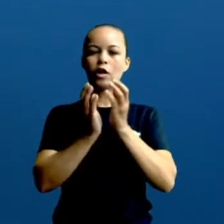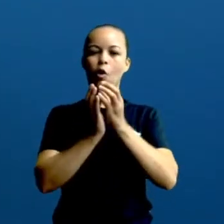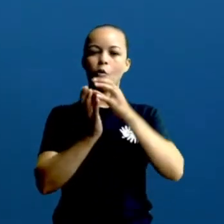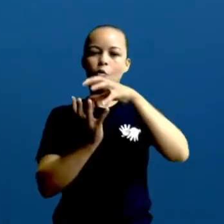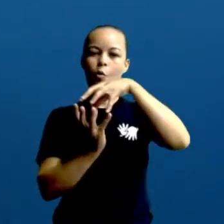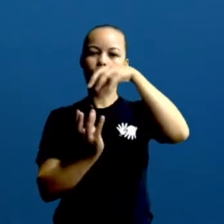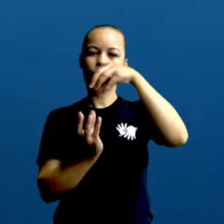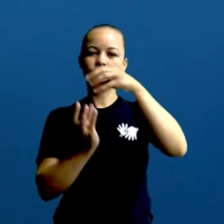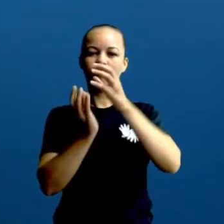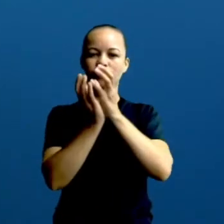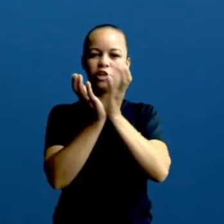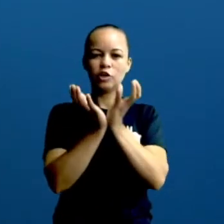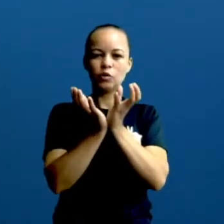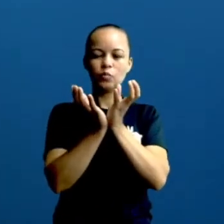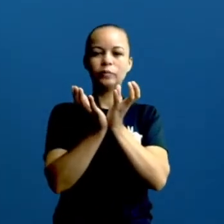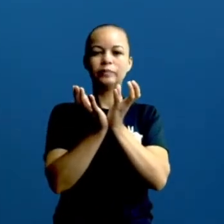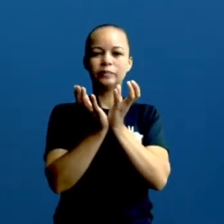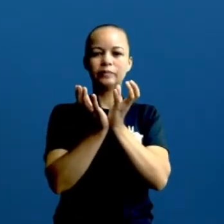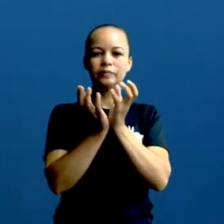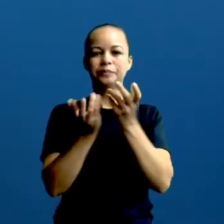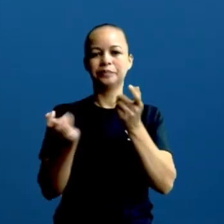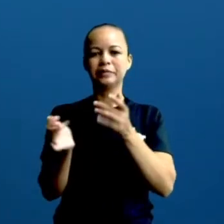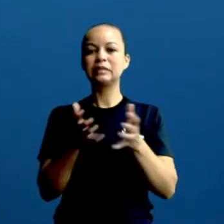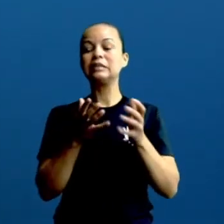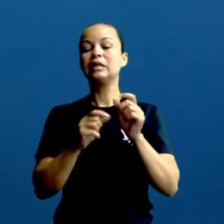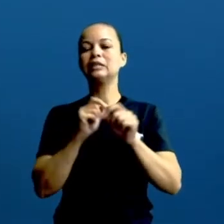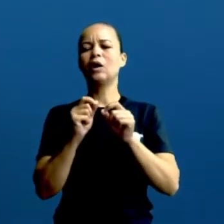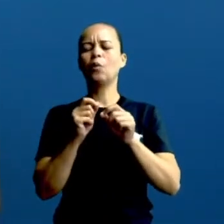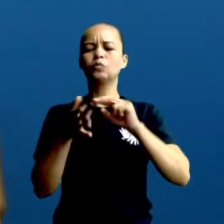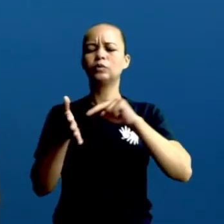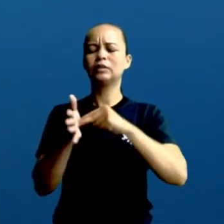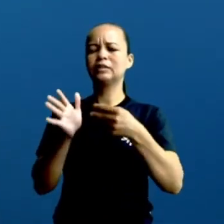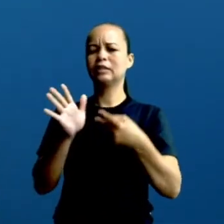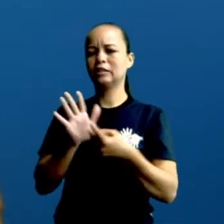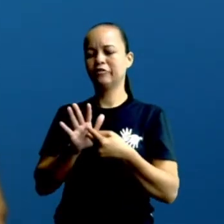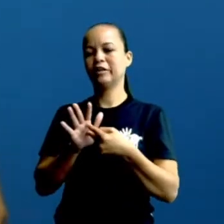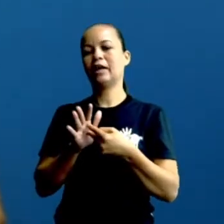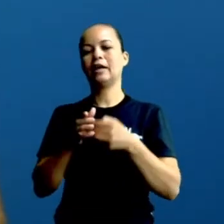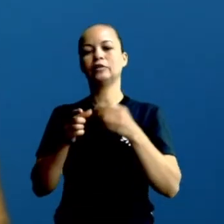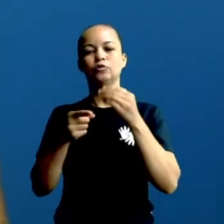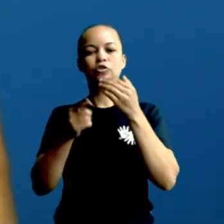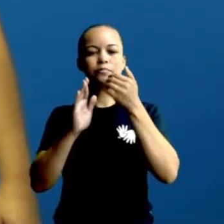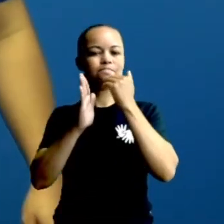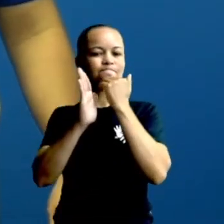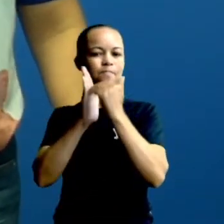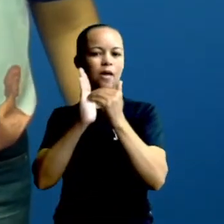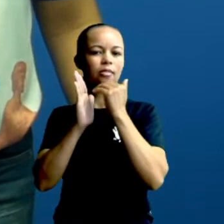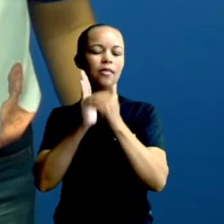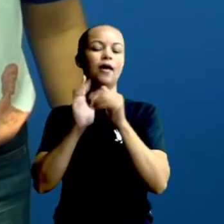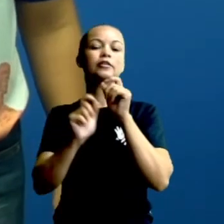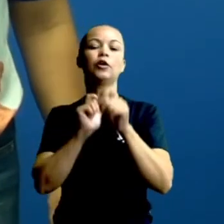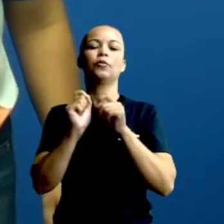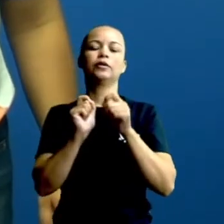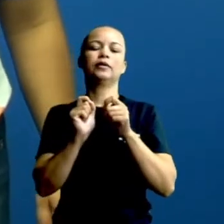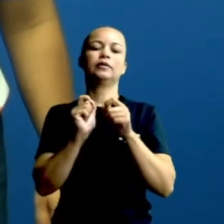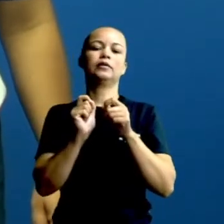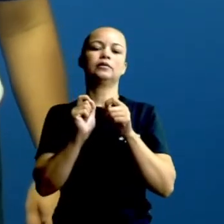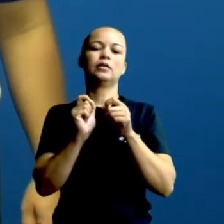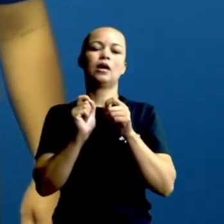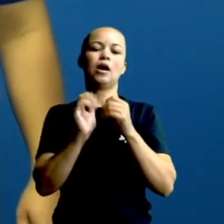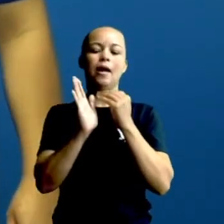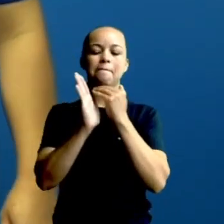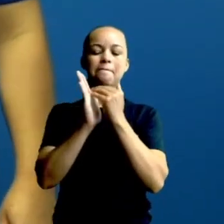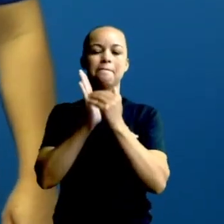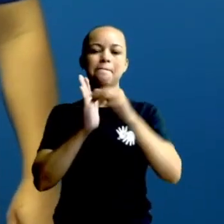Páscoa dividir então o significado de metade é o que